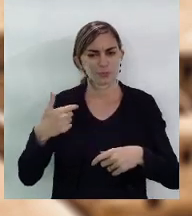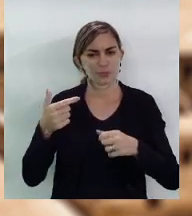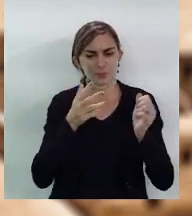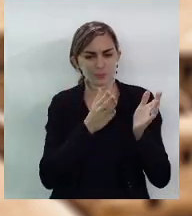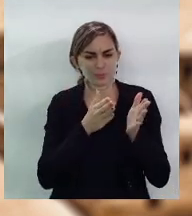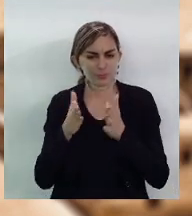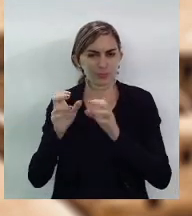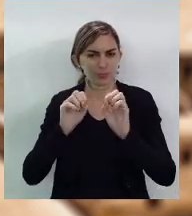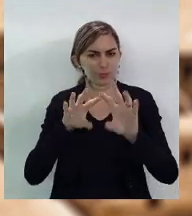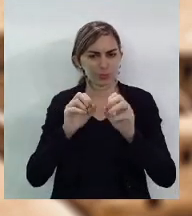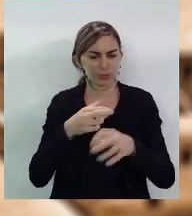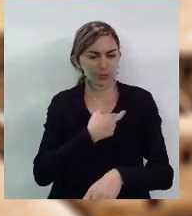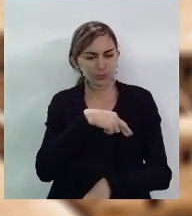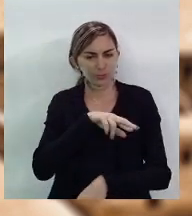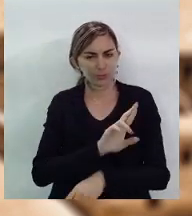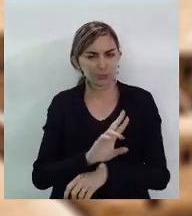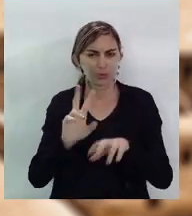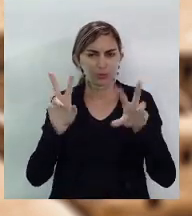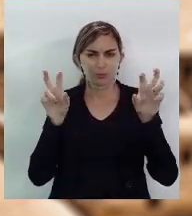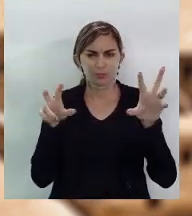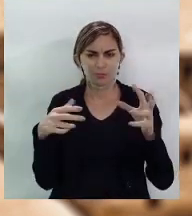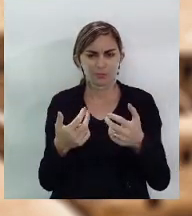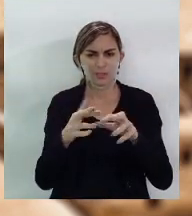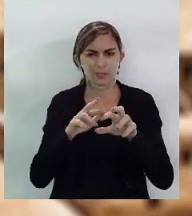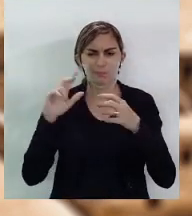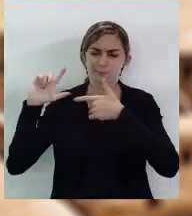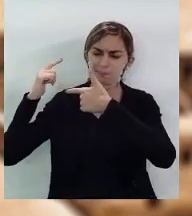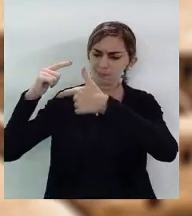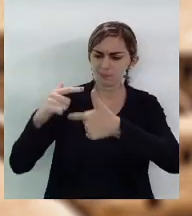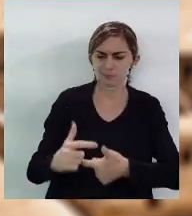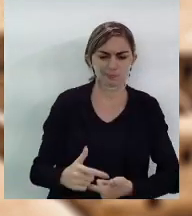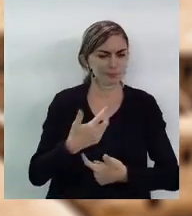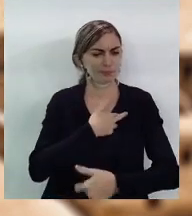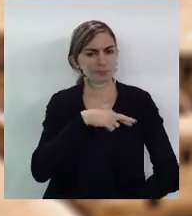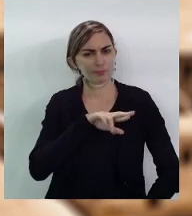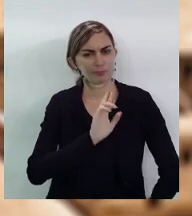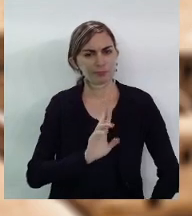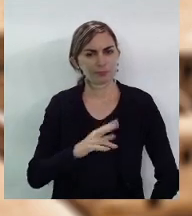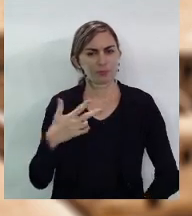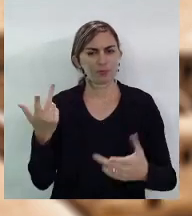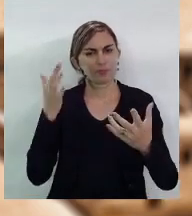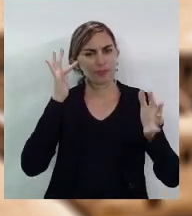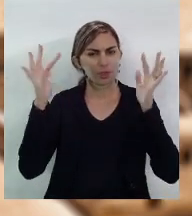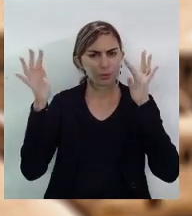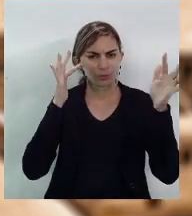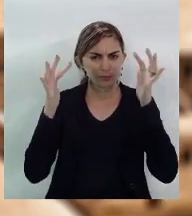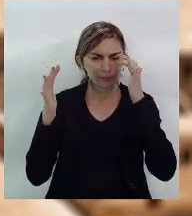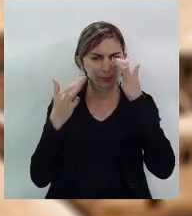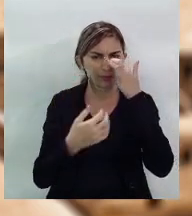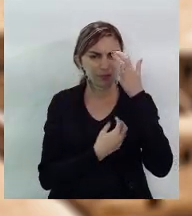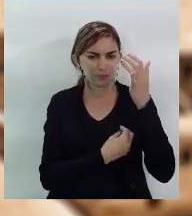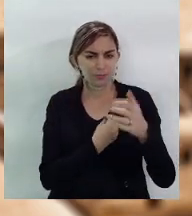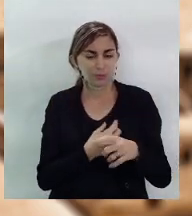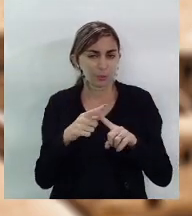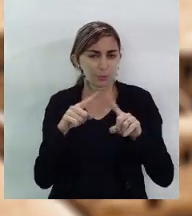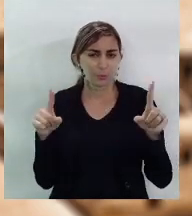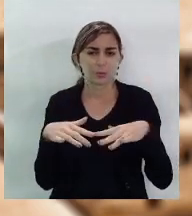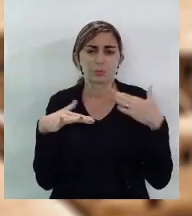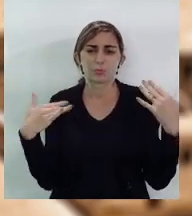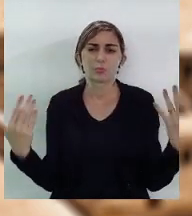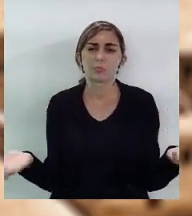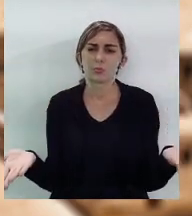série de ensino religioso sobre as grandes tradições religiosas e filosofias de vida. Mas